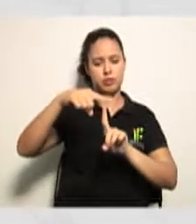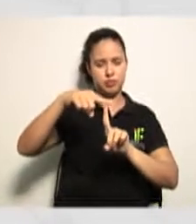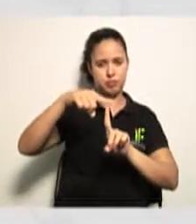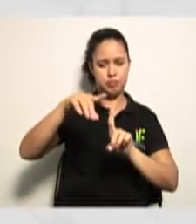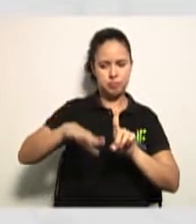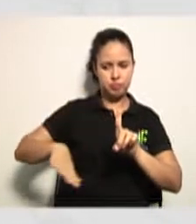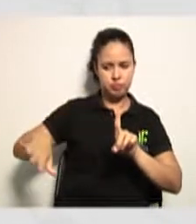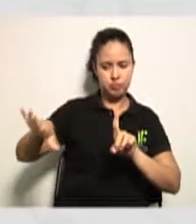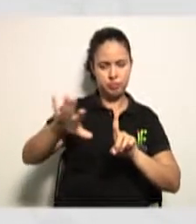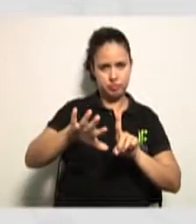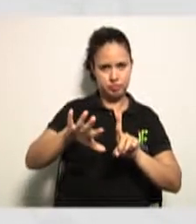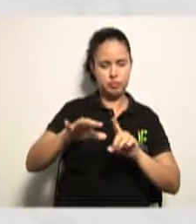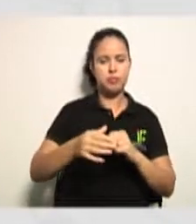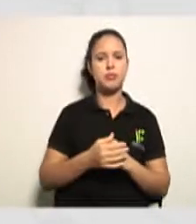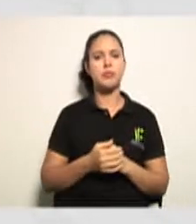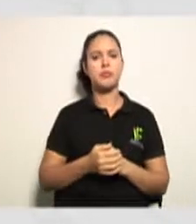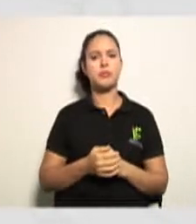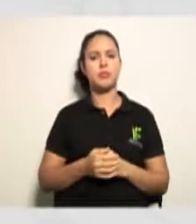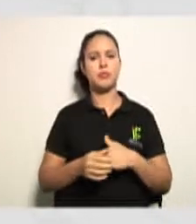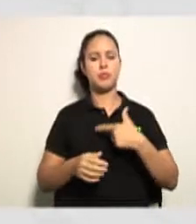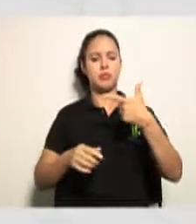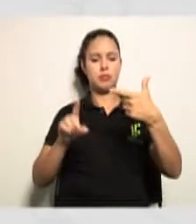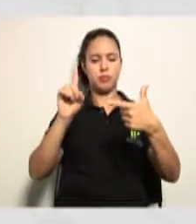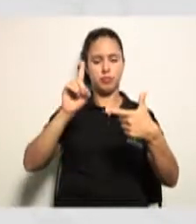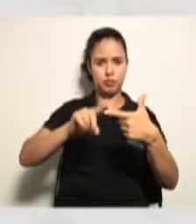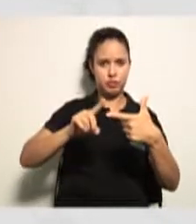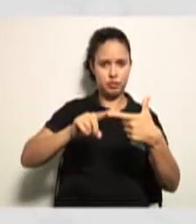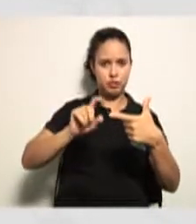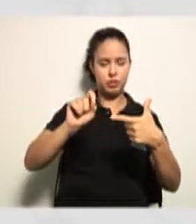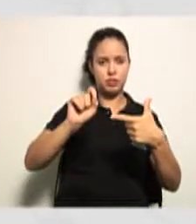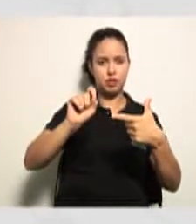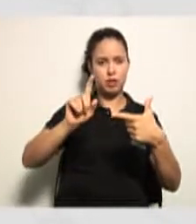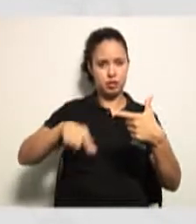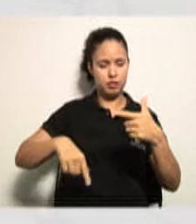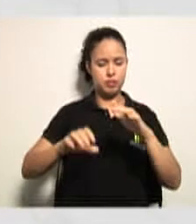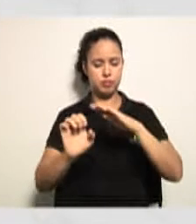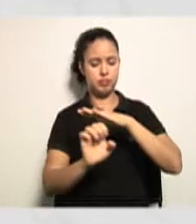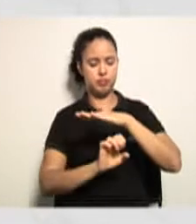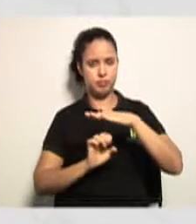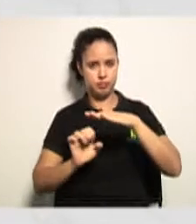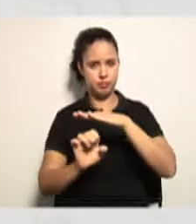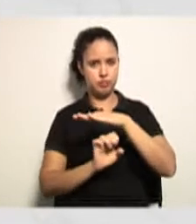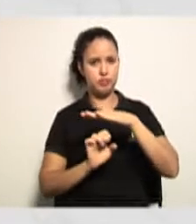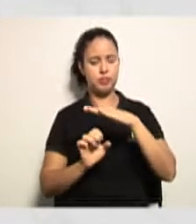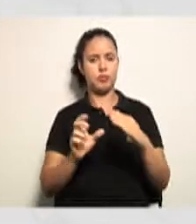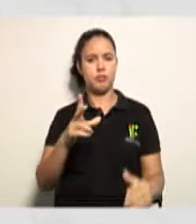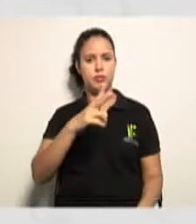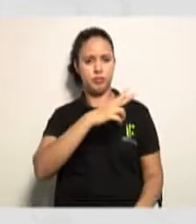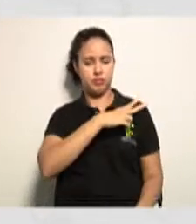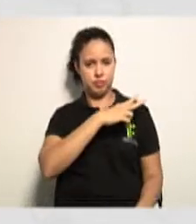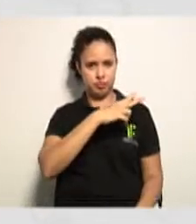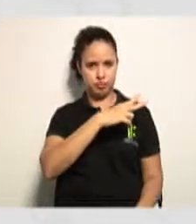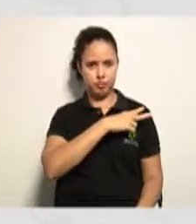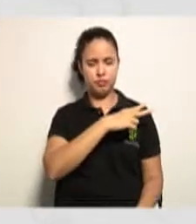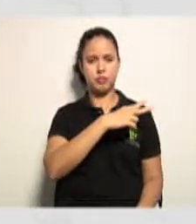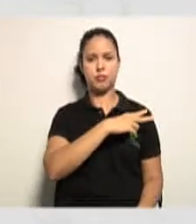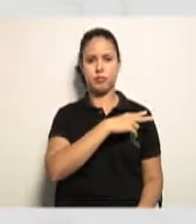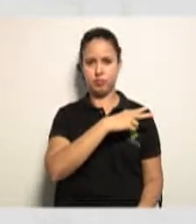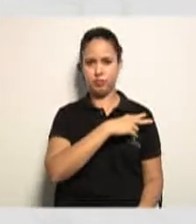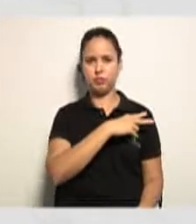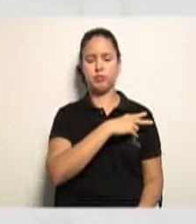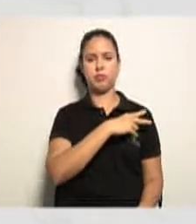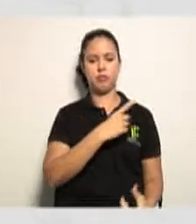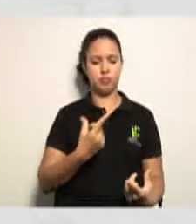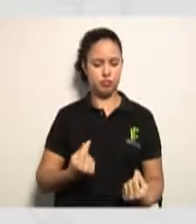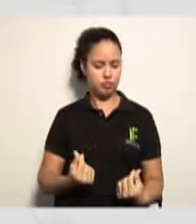da organização. O segundo setor já é a iniciativa privada. Ela vem com as empresas com fins lucrativos,